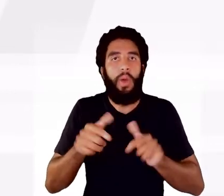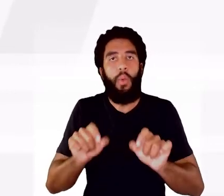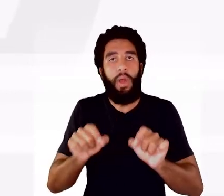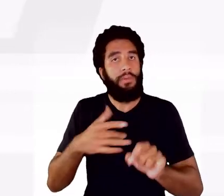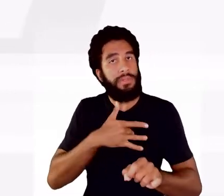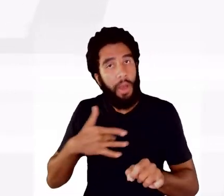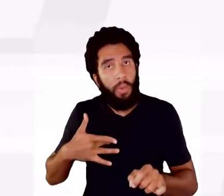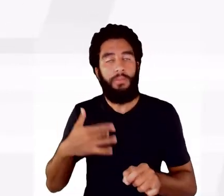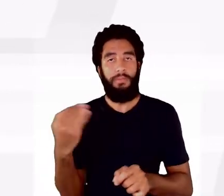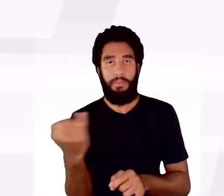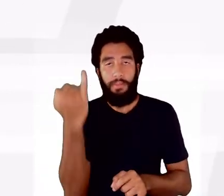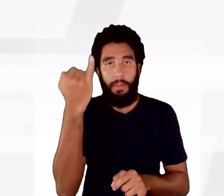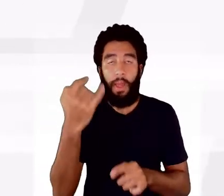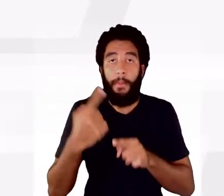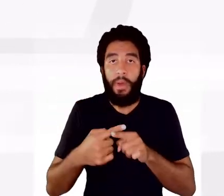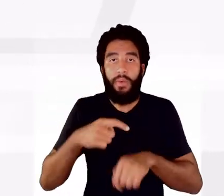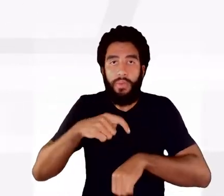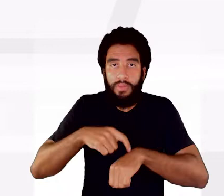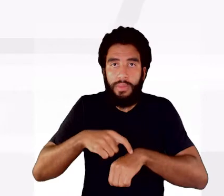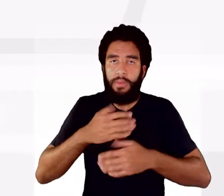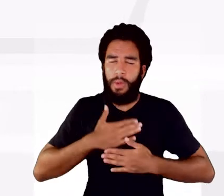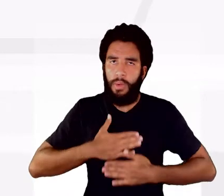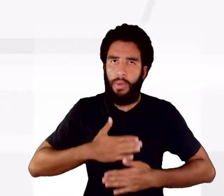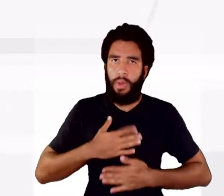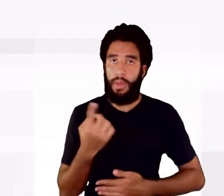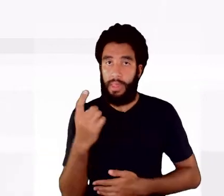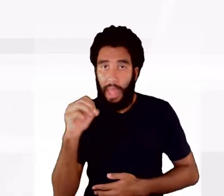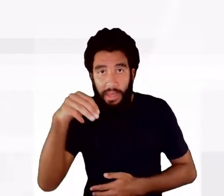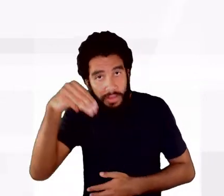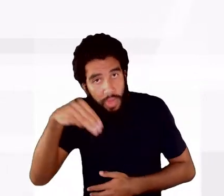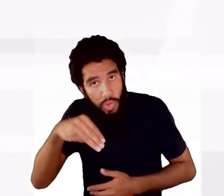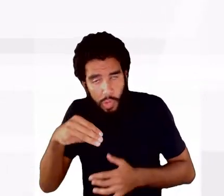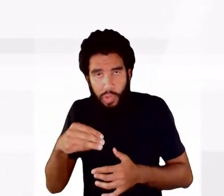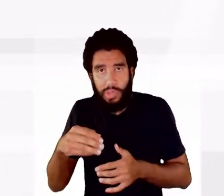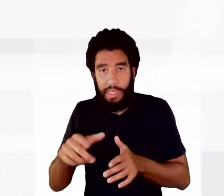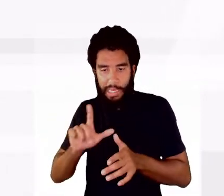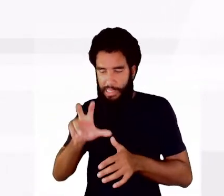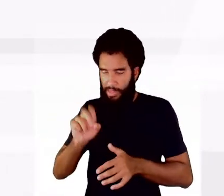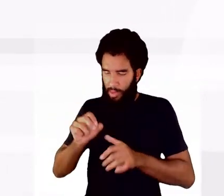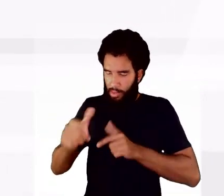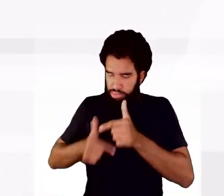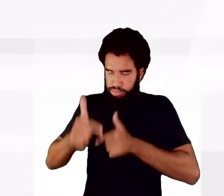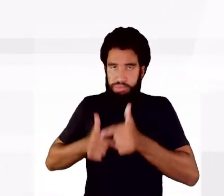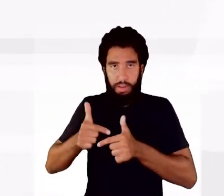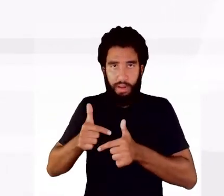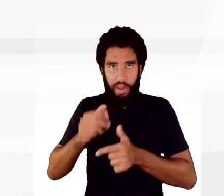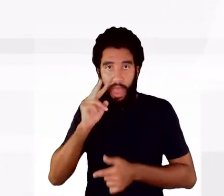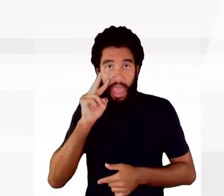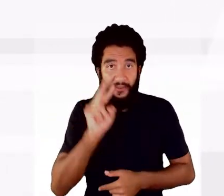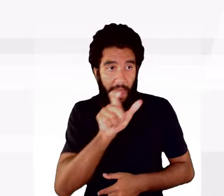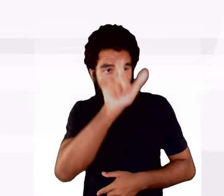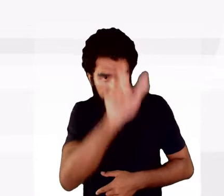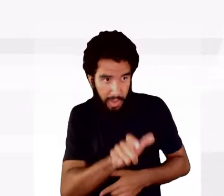atrás do pacote. É a importância de ter um descanso de 10 minutos a cada 50 minutos trabalhado.